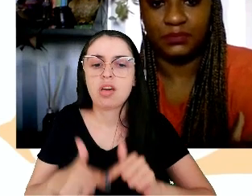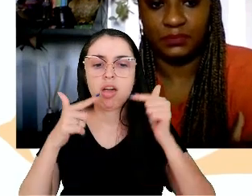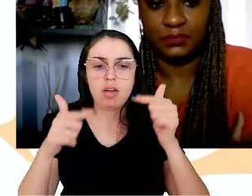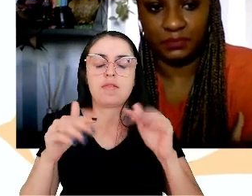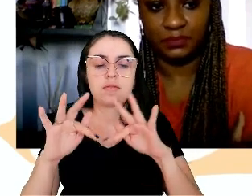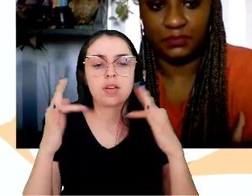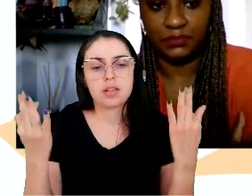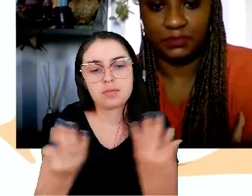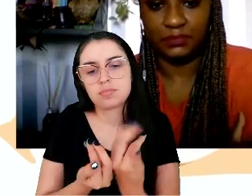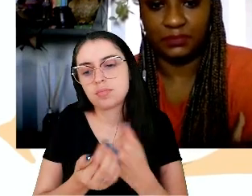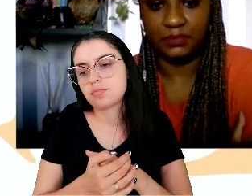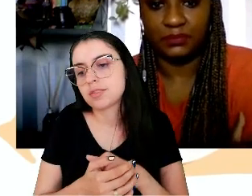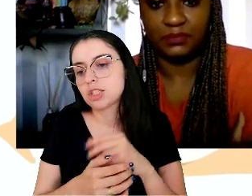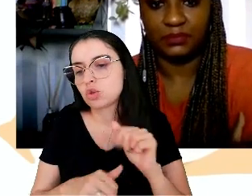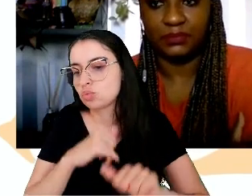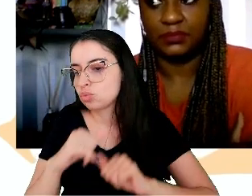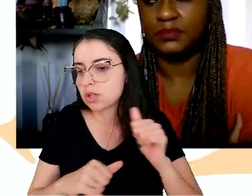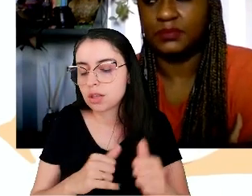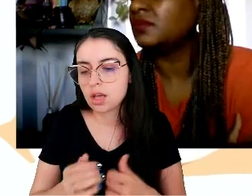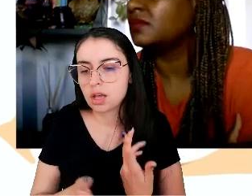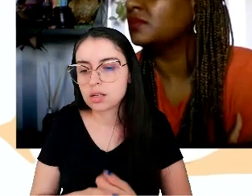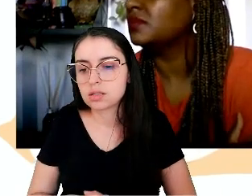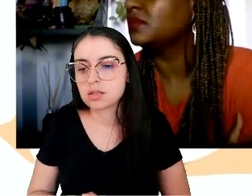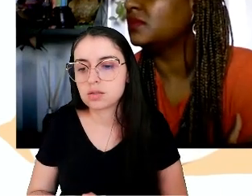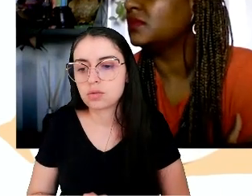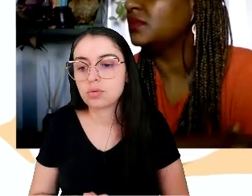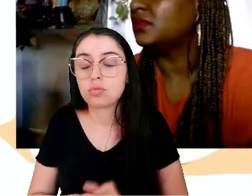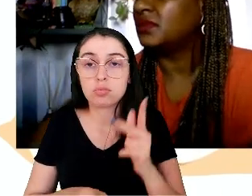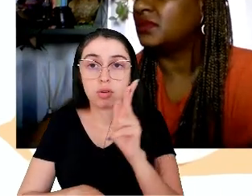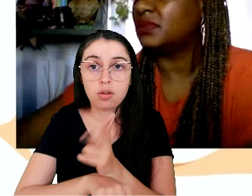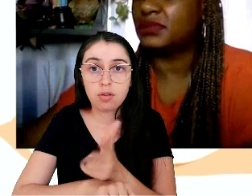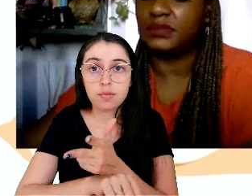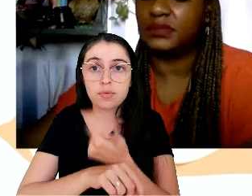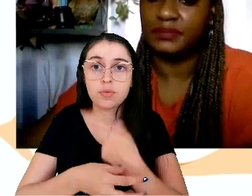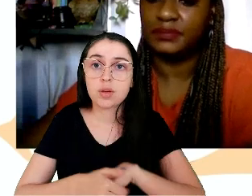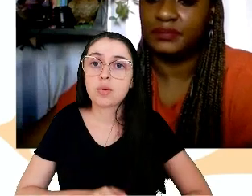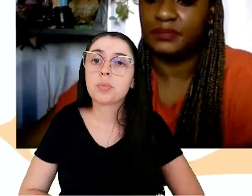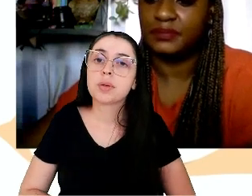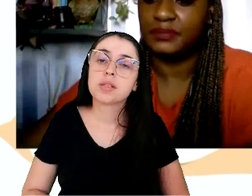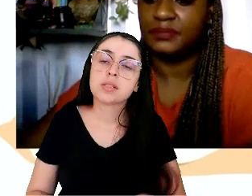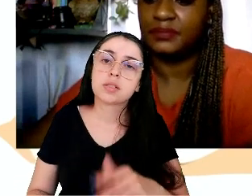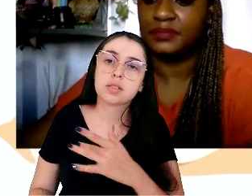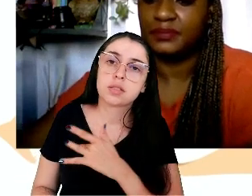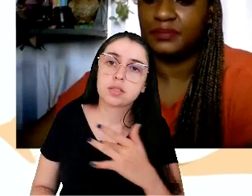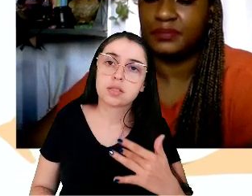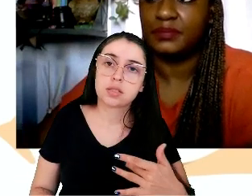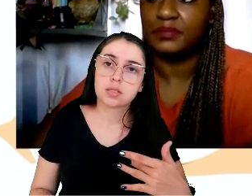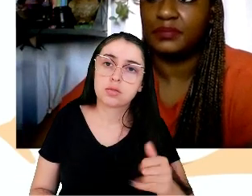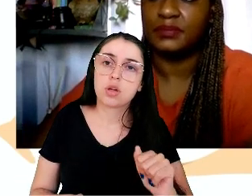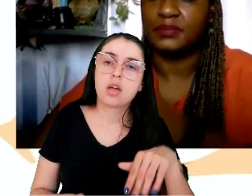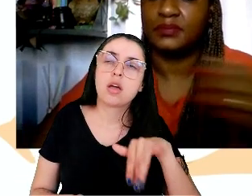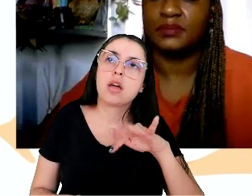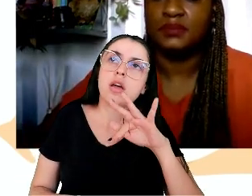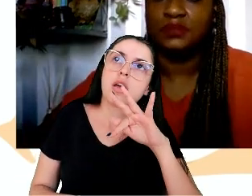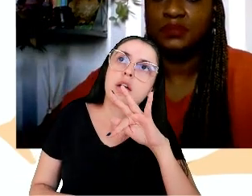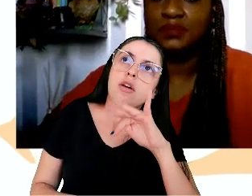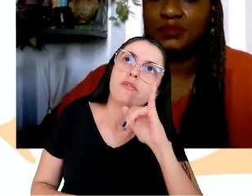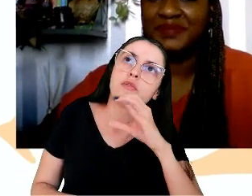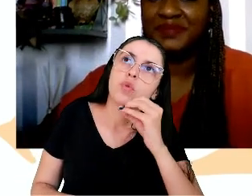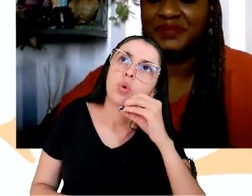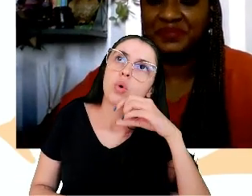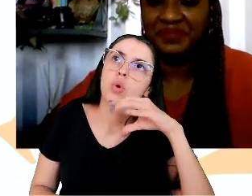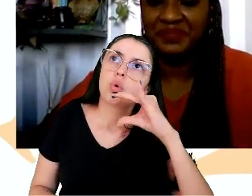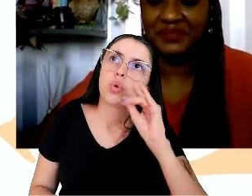familiares inesperados. Teremos o filme lançado pela Vídeo Saúde da Fiocruz, que foi dirigido